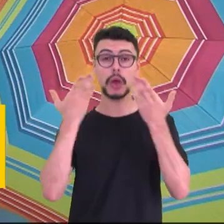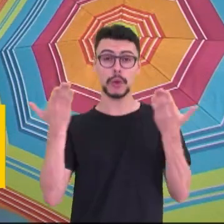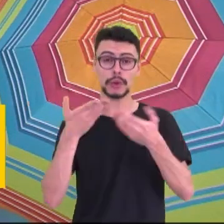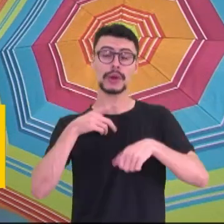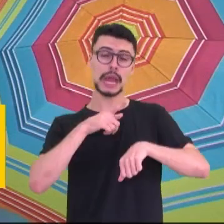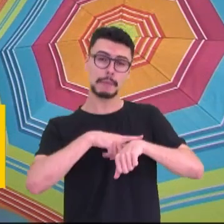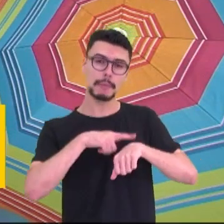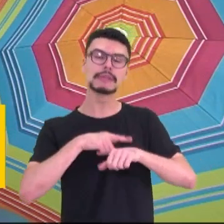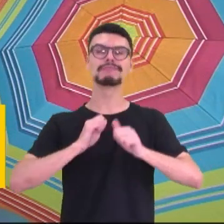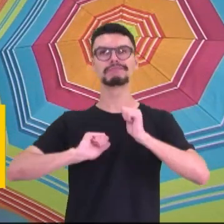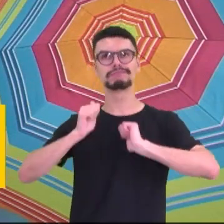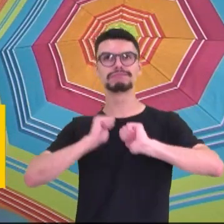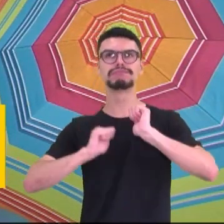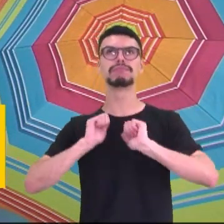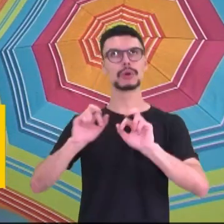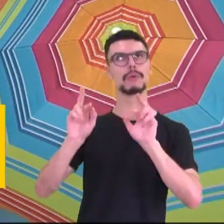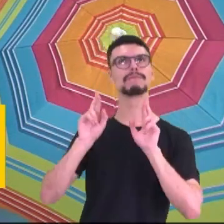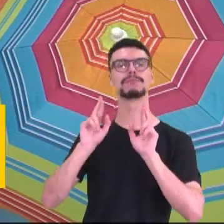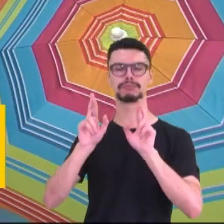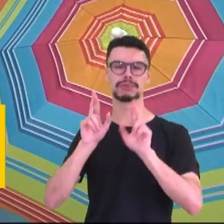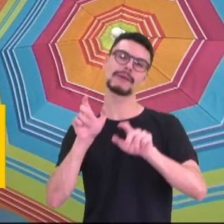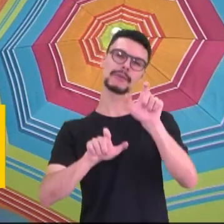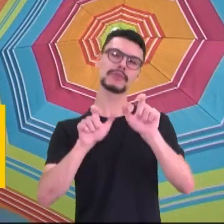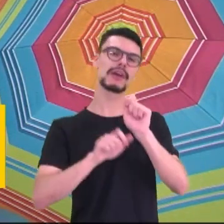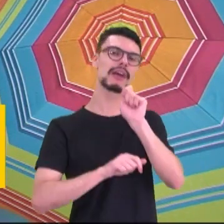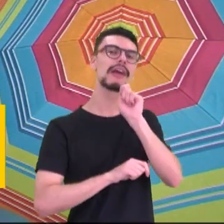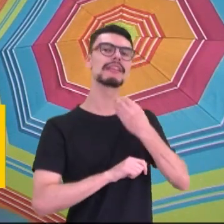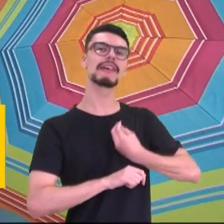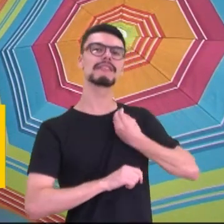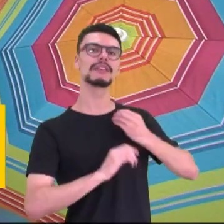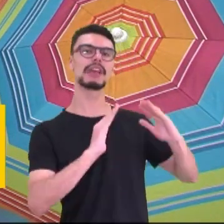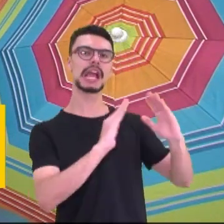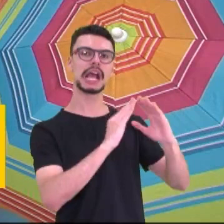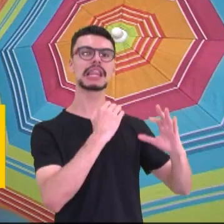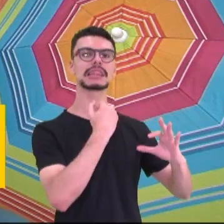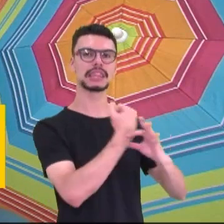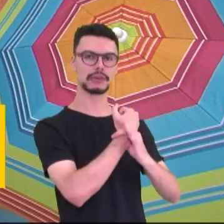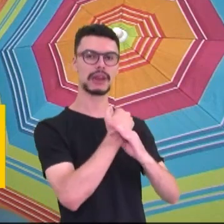expectativa também, né, para quem ainda está nos abrigos.